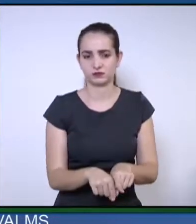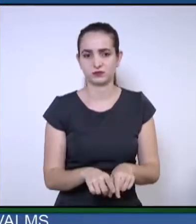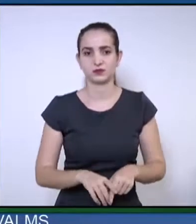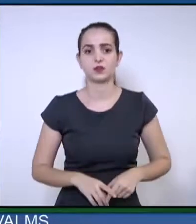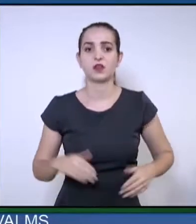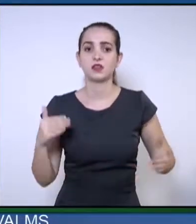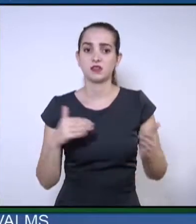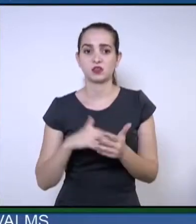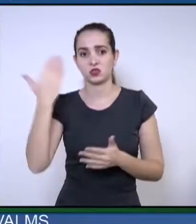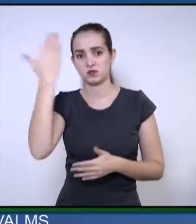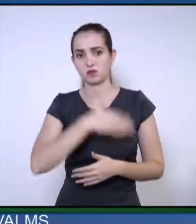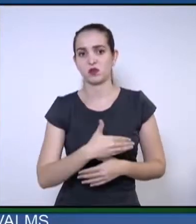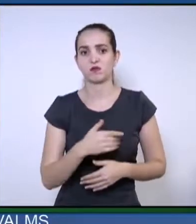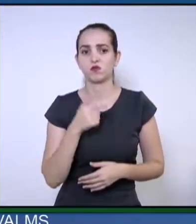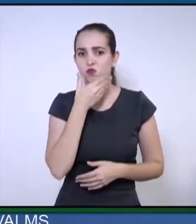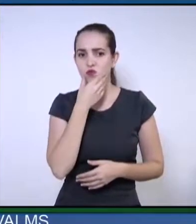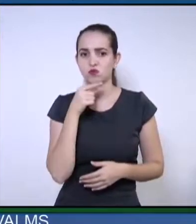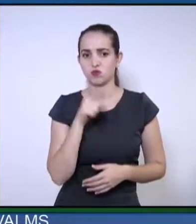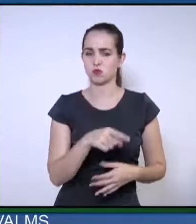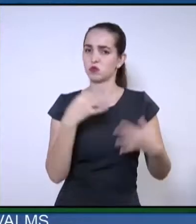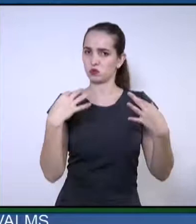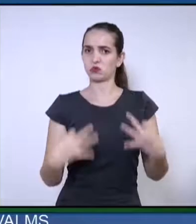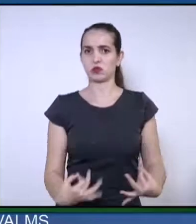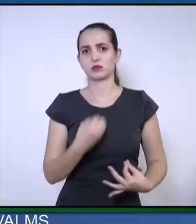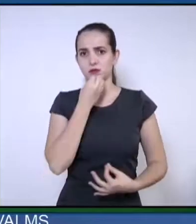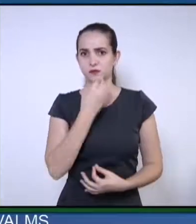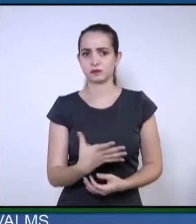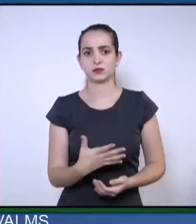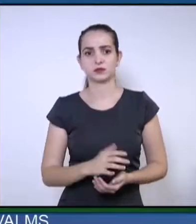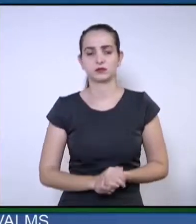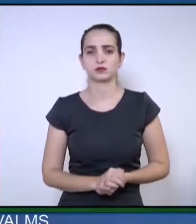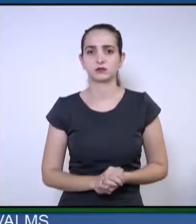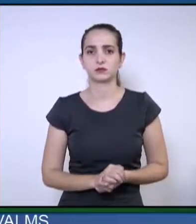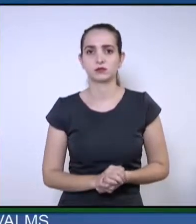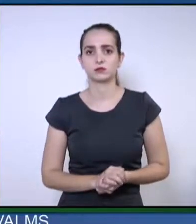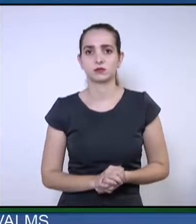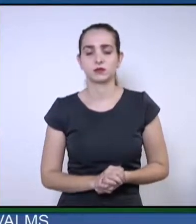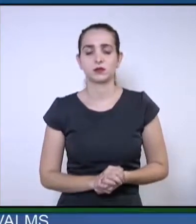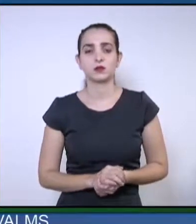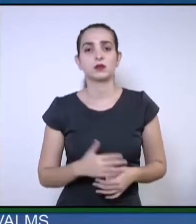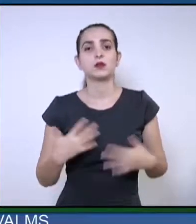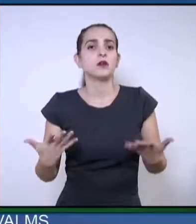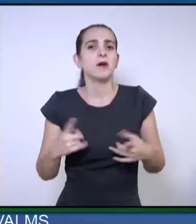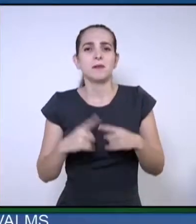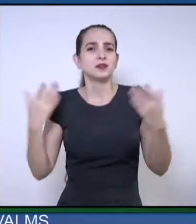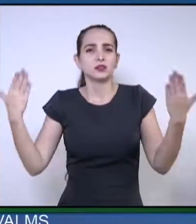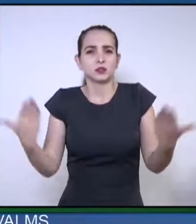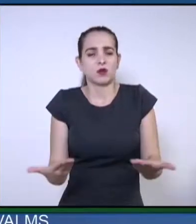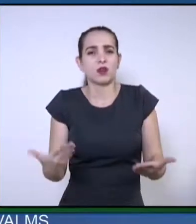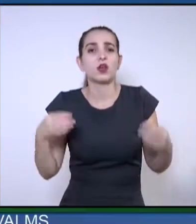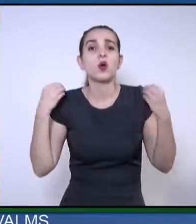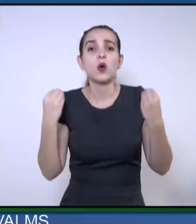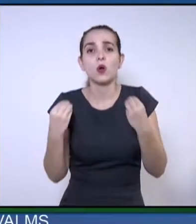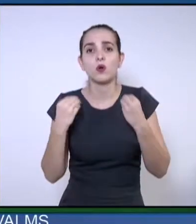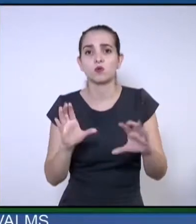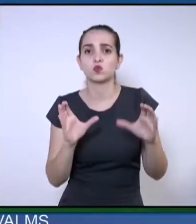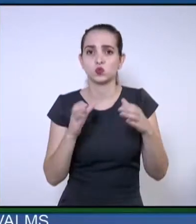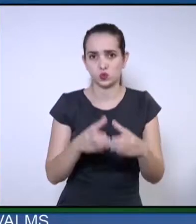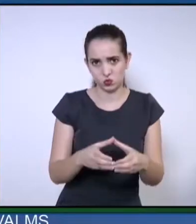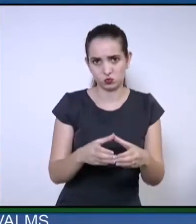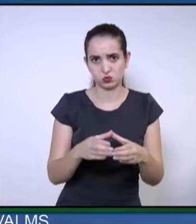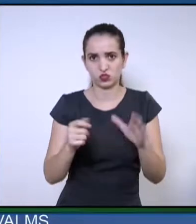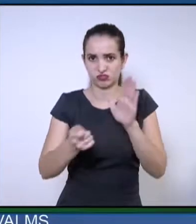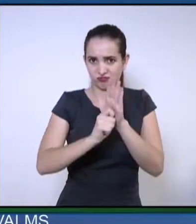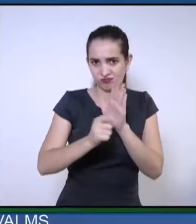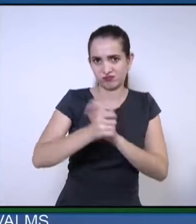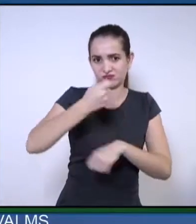que até que prove o contrário, era um homem honrado, um homem do bem. Agora, até onde o narcotráfico, até onde? A